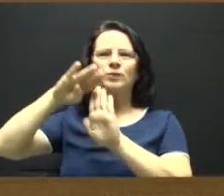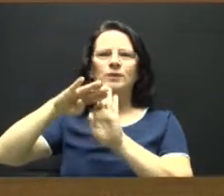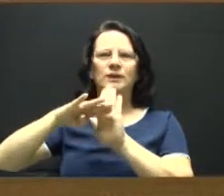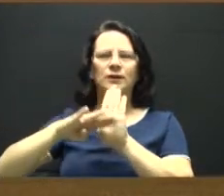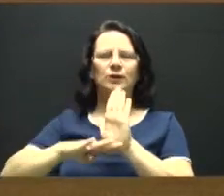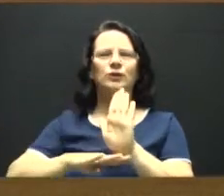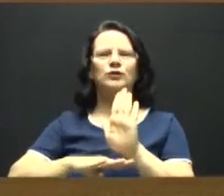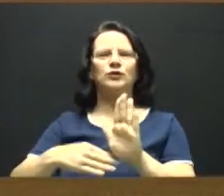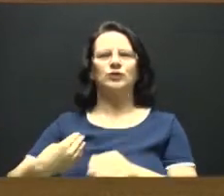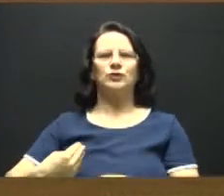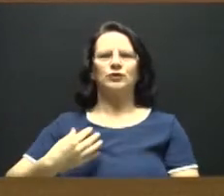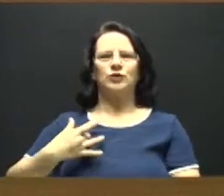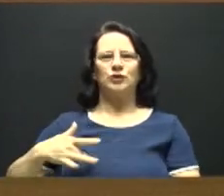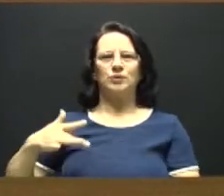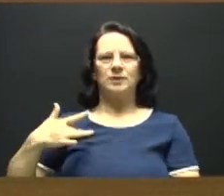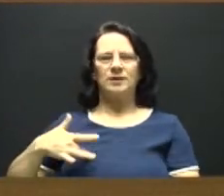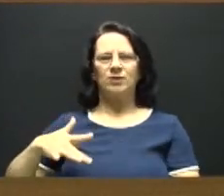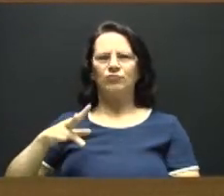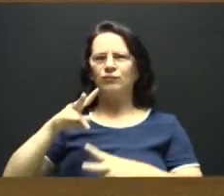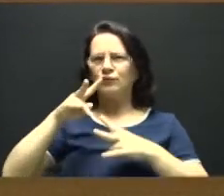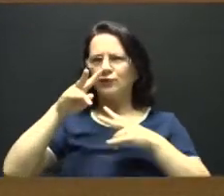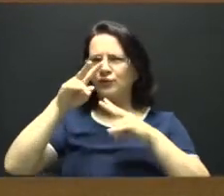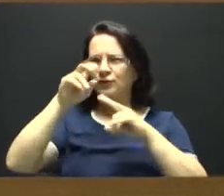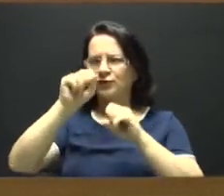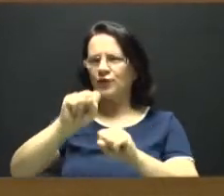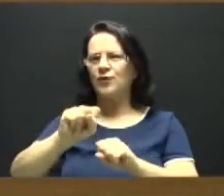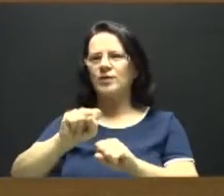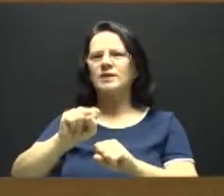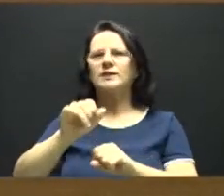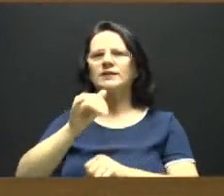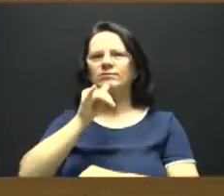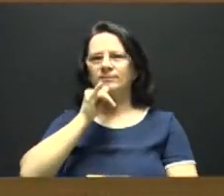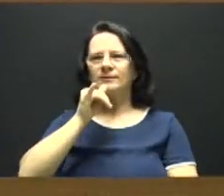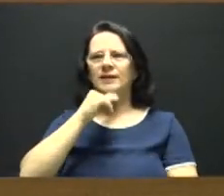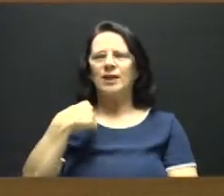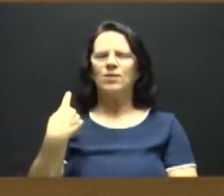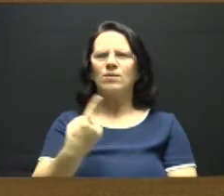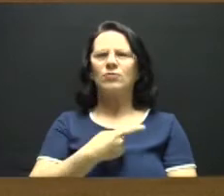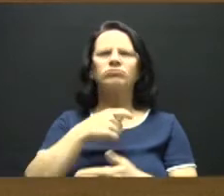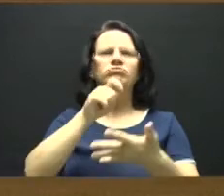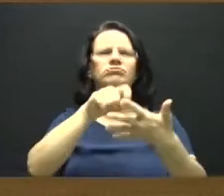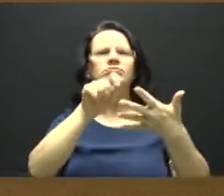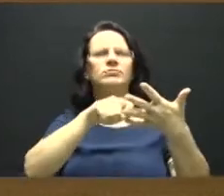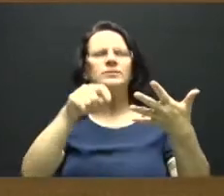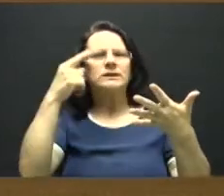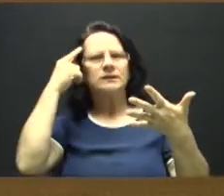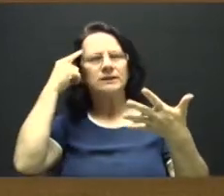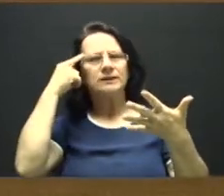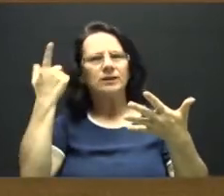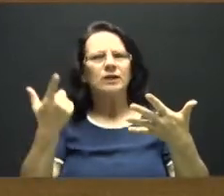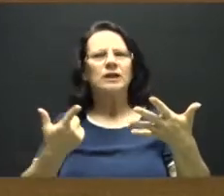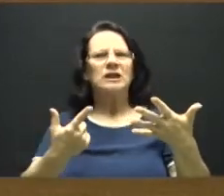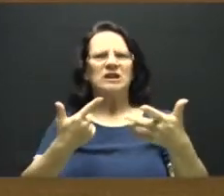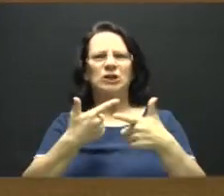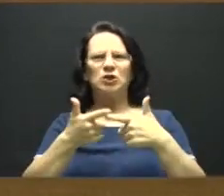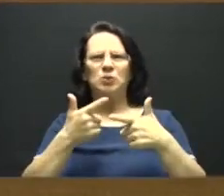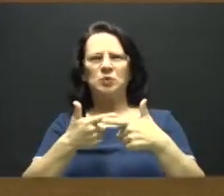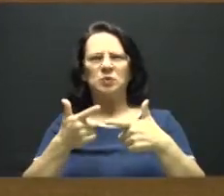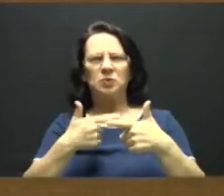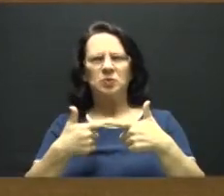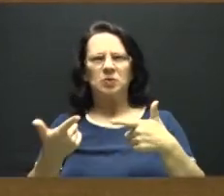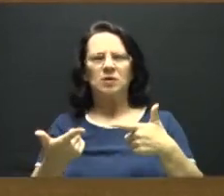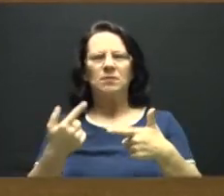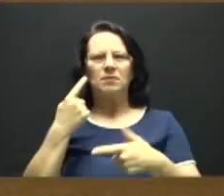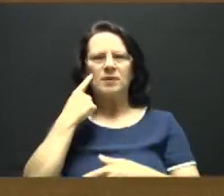e que deus dê força vocês viu vocês são o testemunho faz a gente avaliar assim quando nós temos um problema às vezes